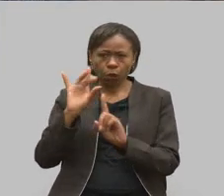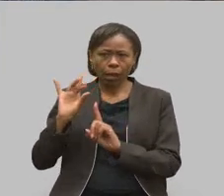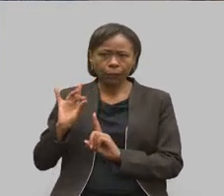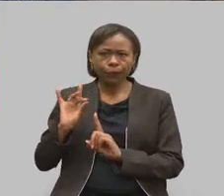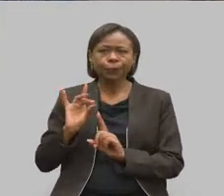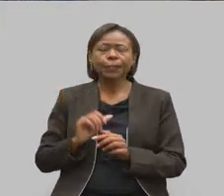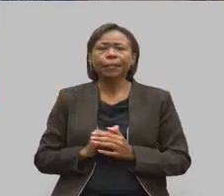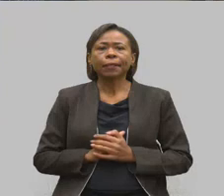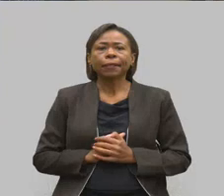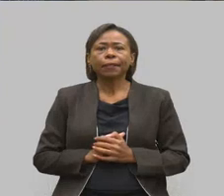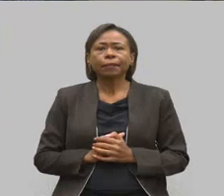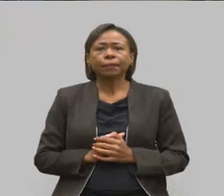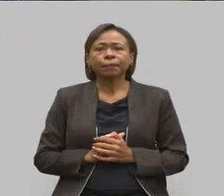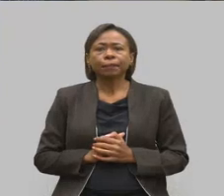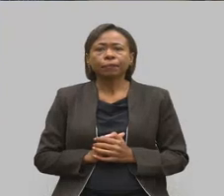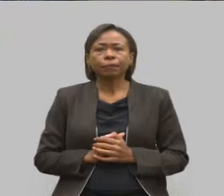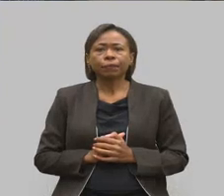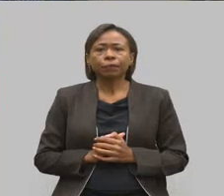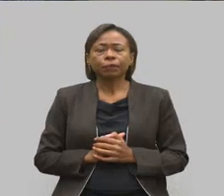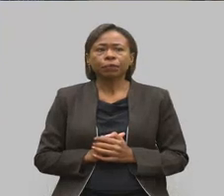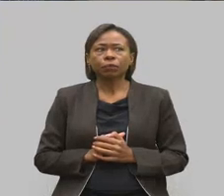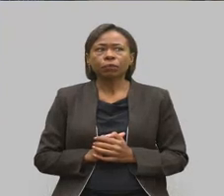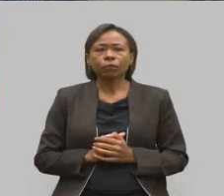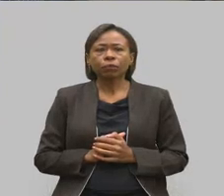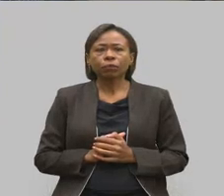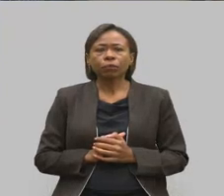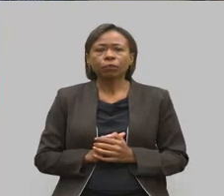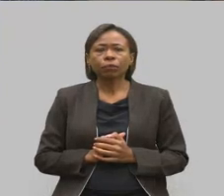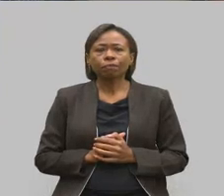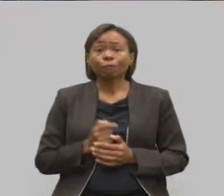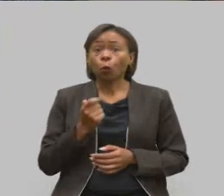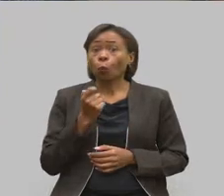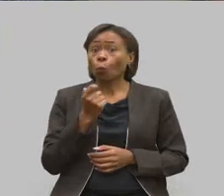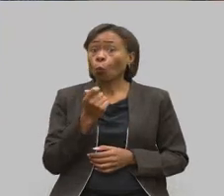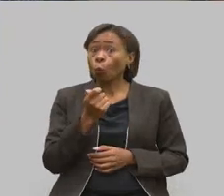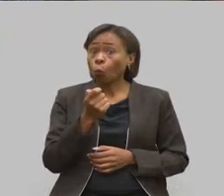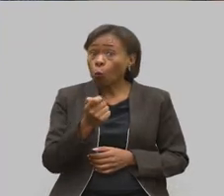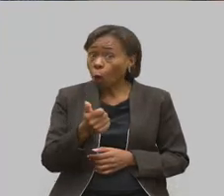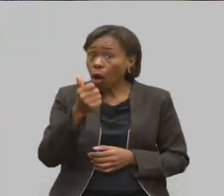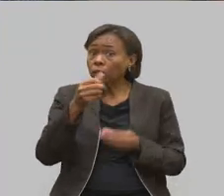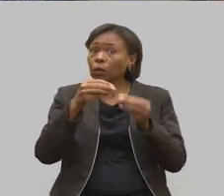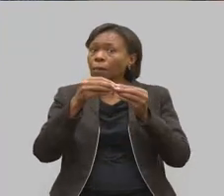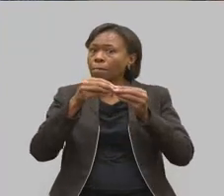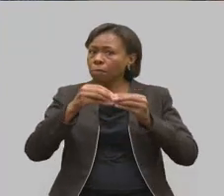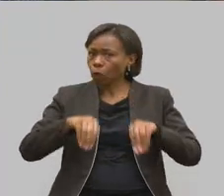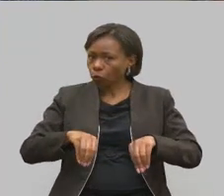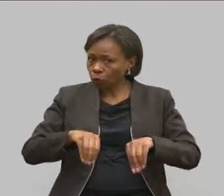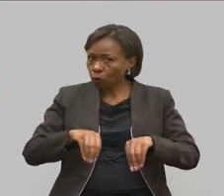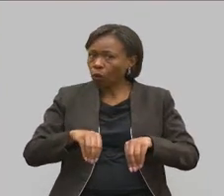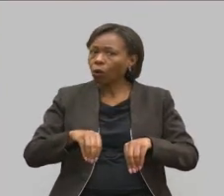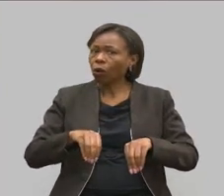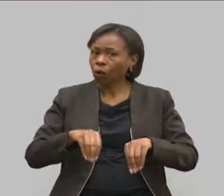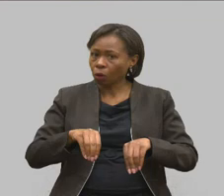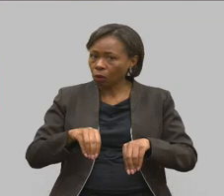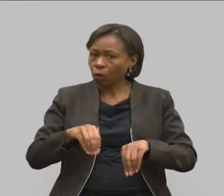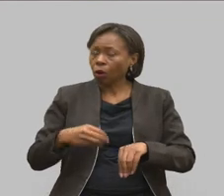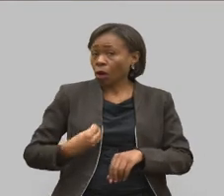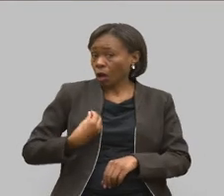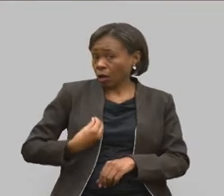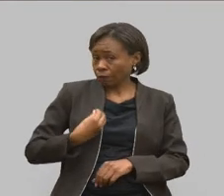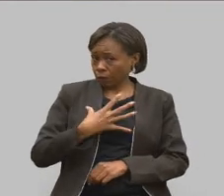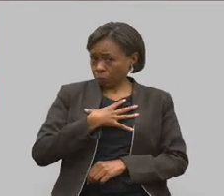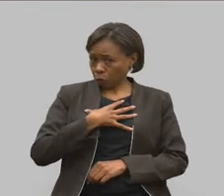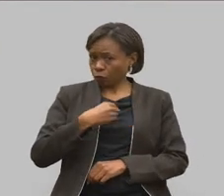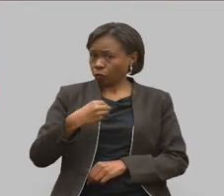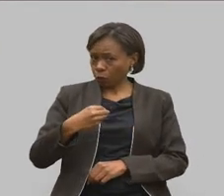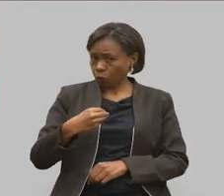vivenciamos que quase que comprometeu a vida do dimitrios ele com